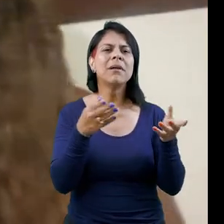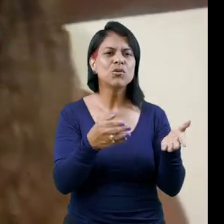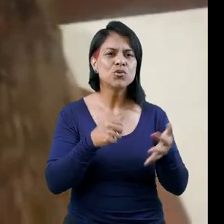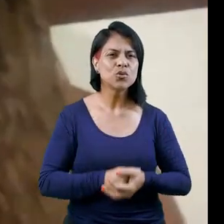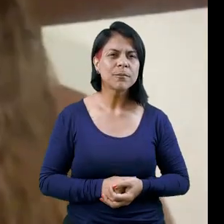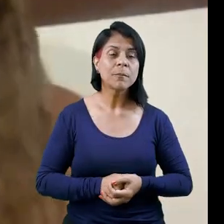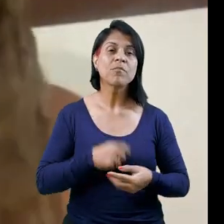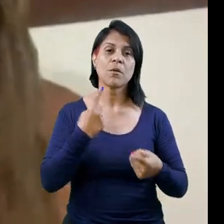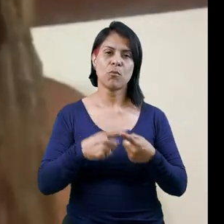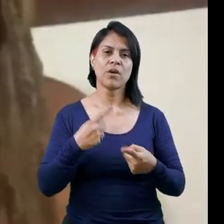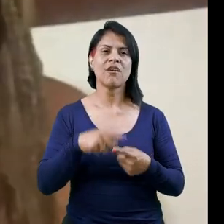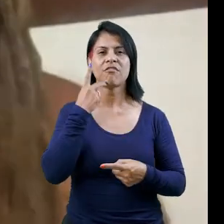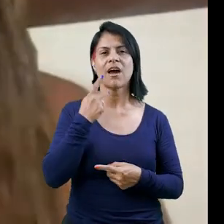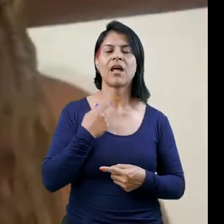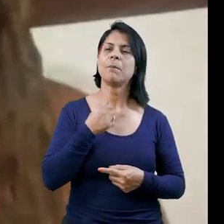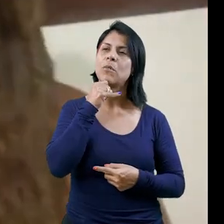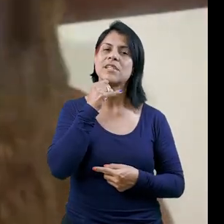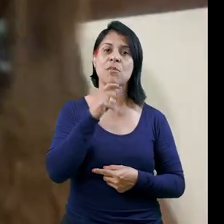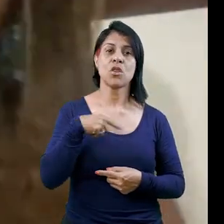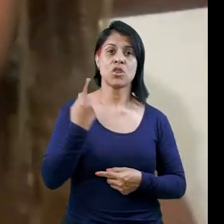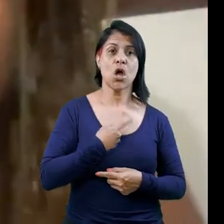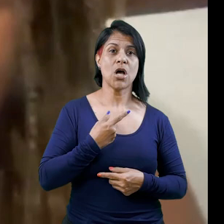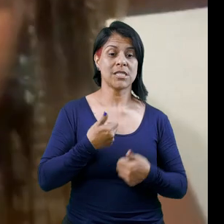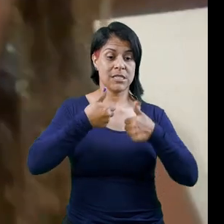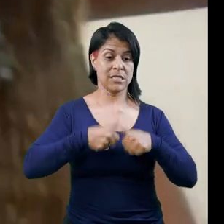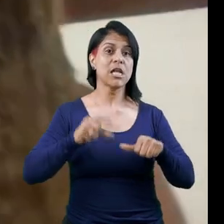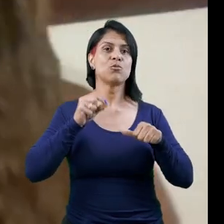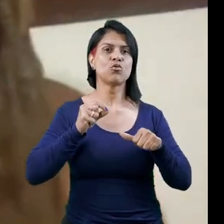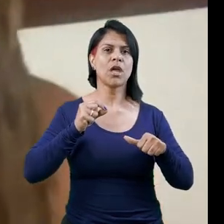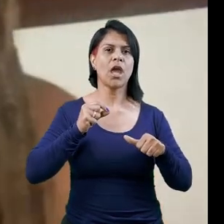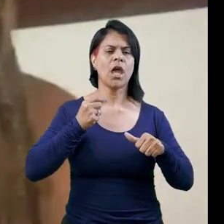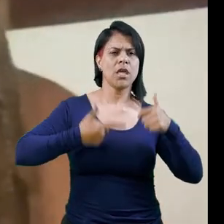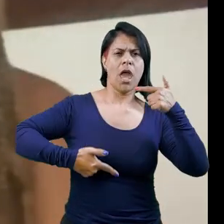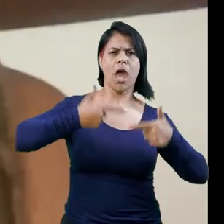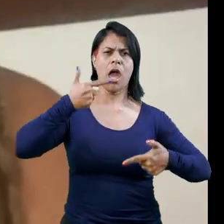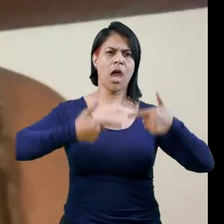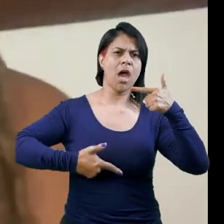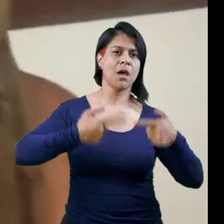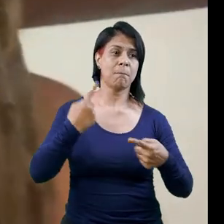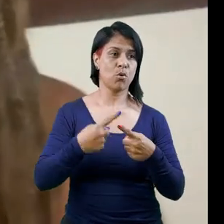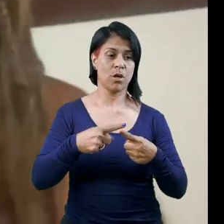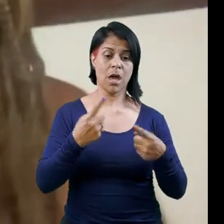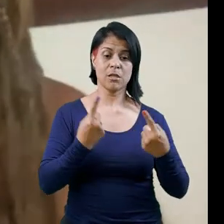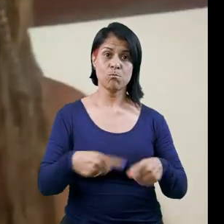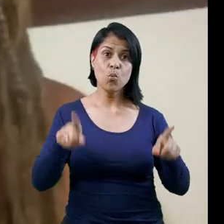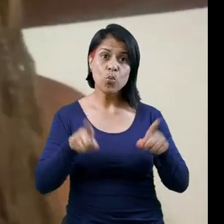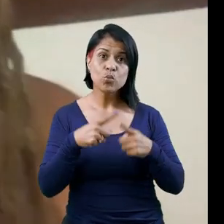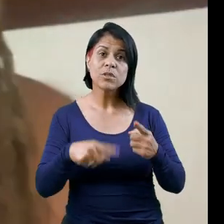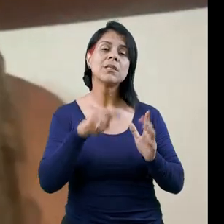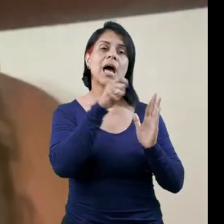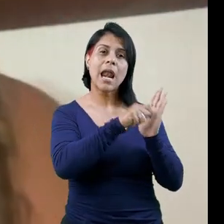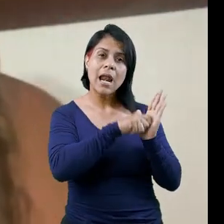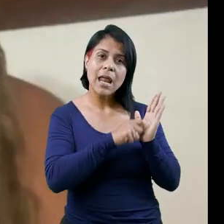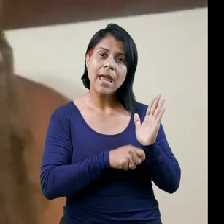quando eu falo, olha, estamos em guerra, aquilo que a gente tem produzido, a música que a gente tem produzido, as letras, a poesia que a gente